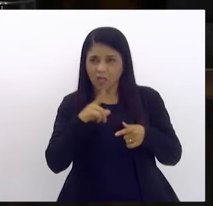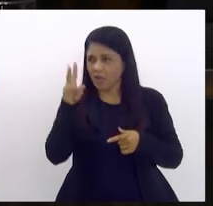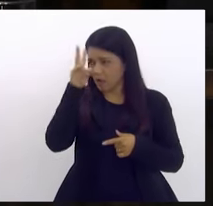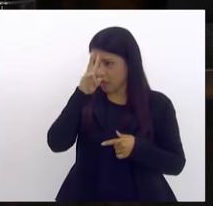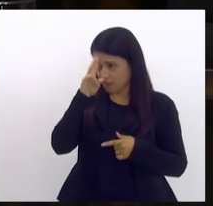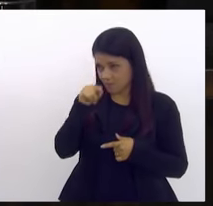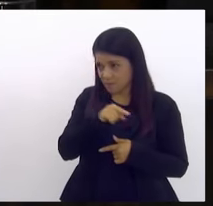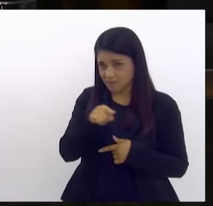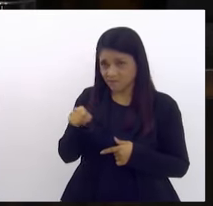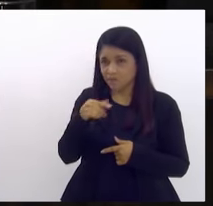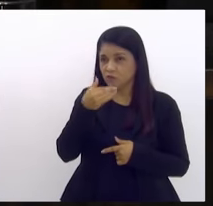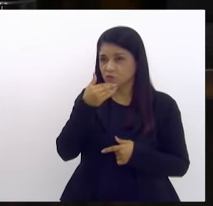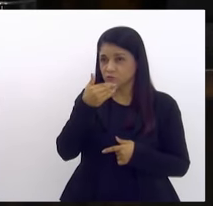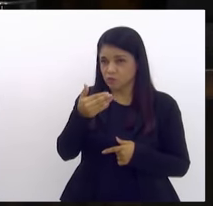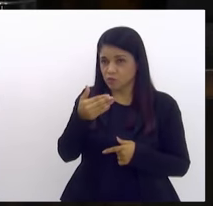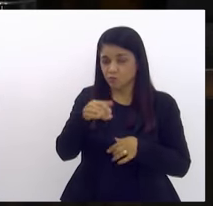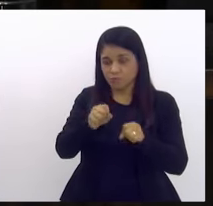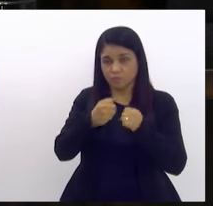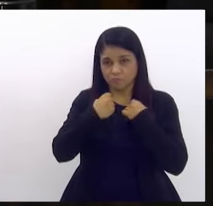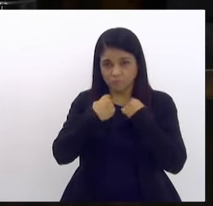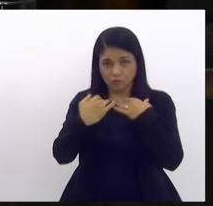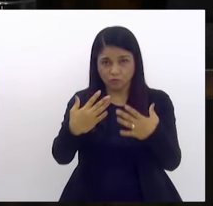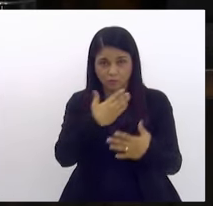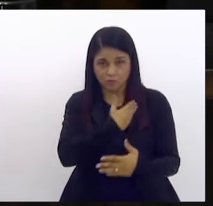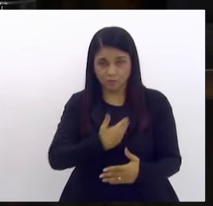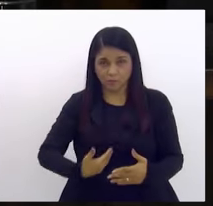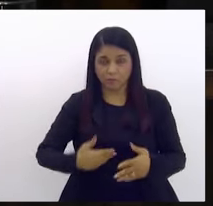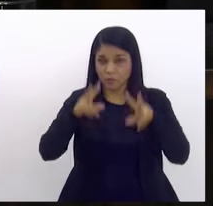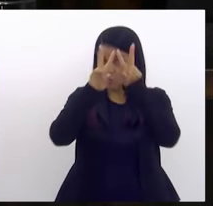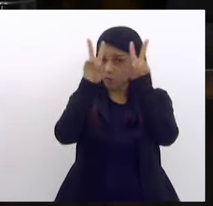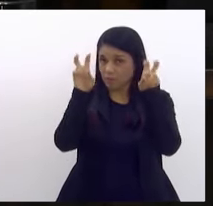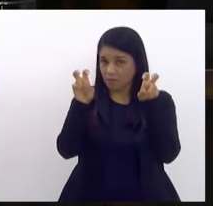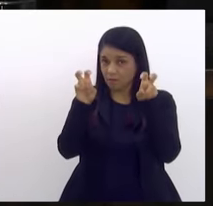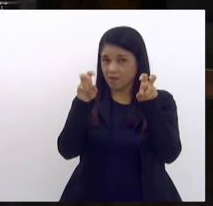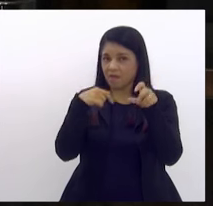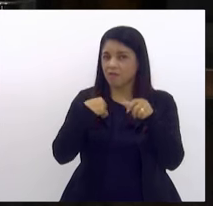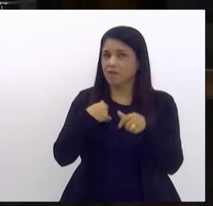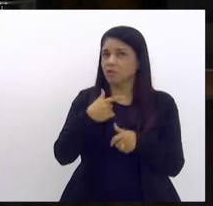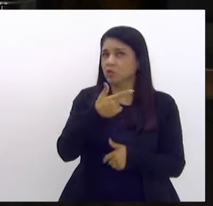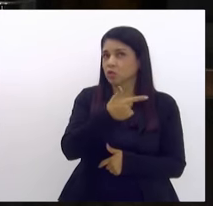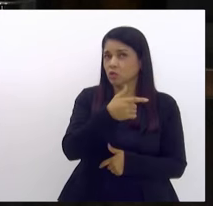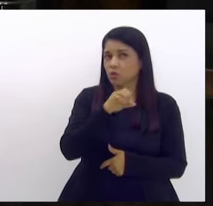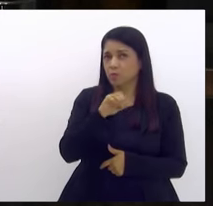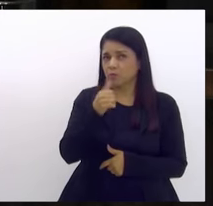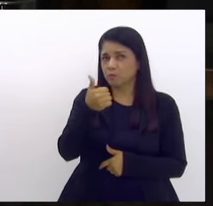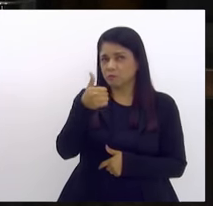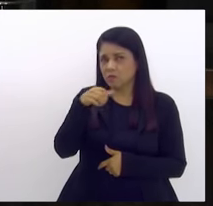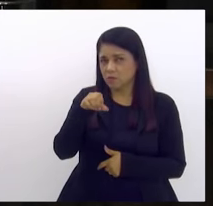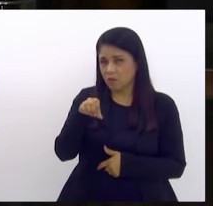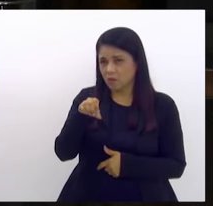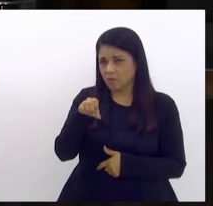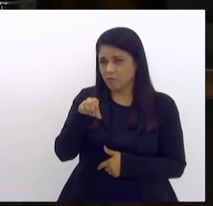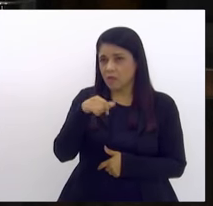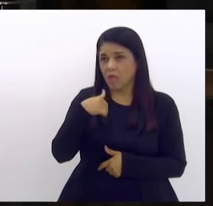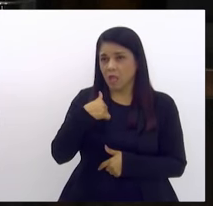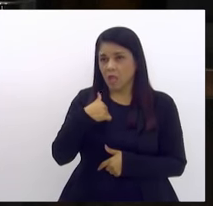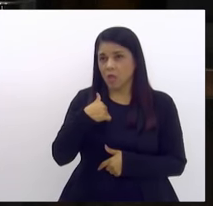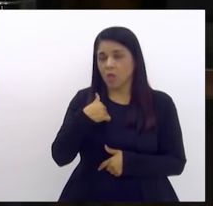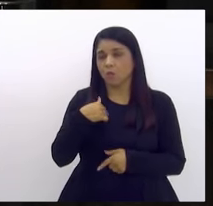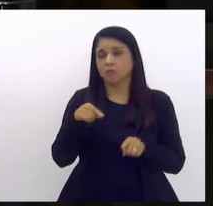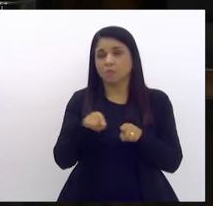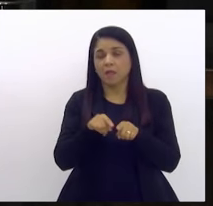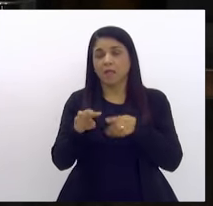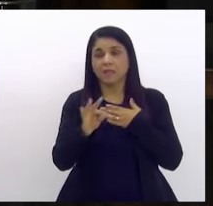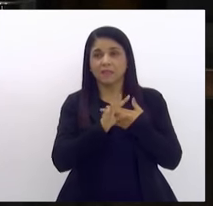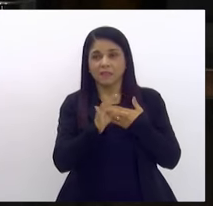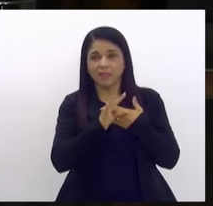Nós solicitamos uma audiência pública para falar do tema, se não me falho a memória, em 2019. Eu sou técnica em edificações também.